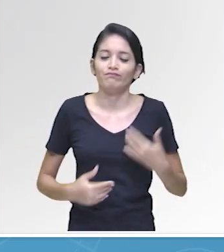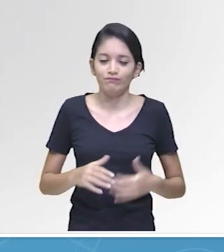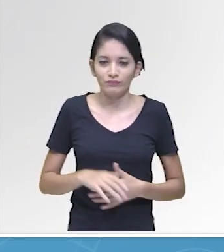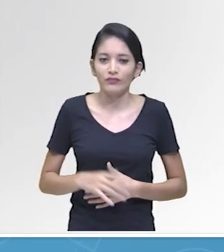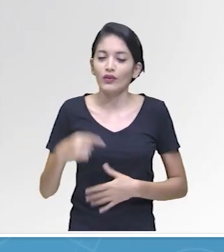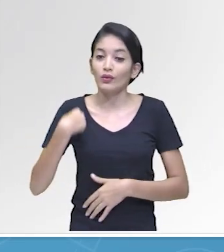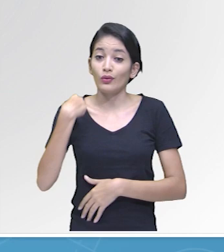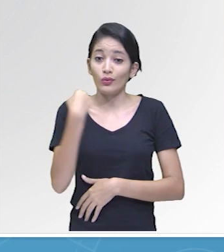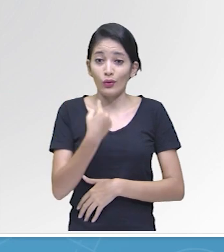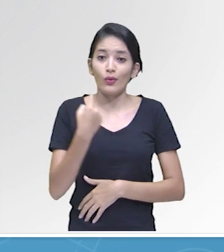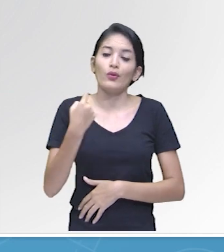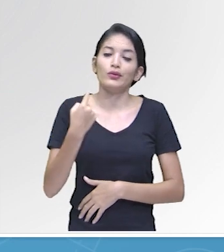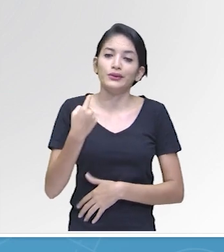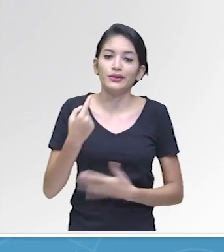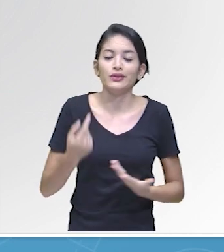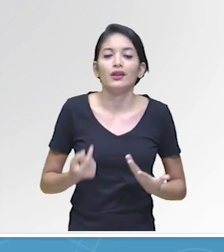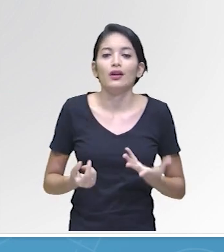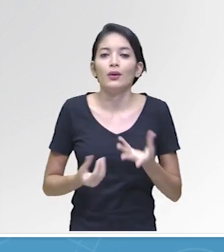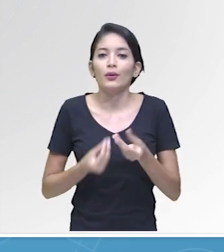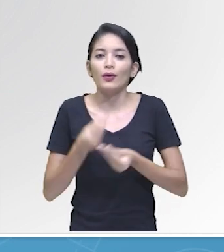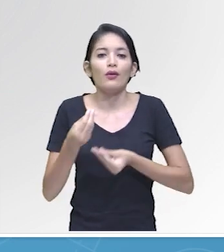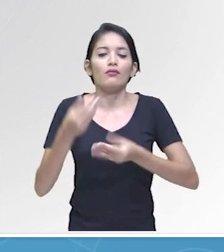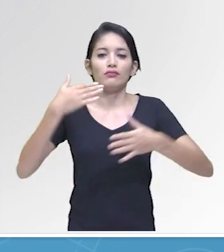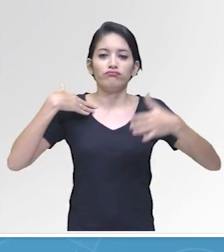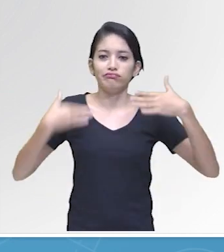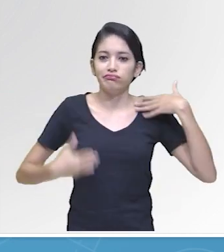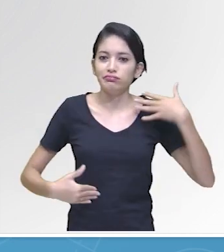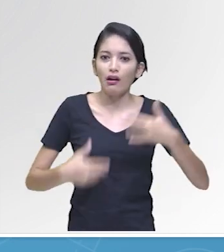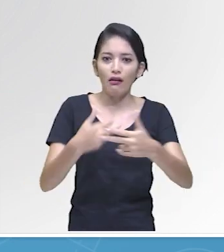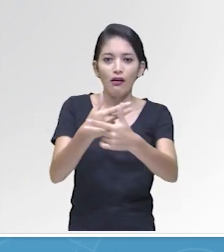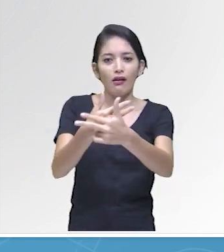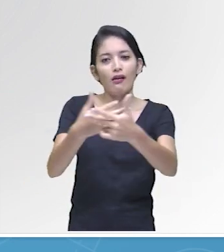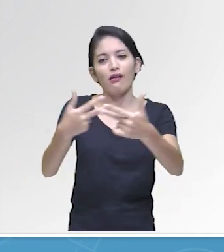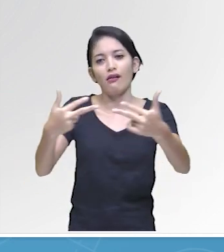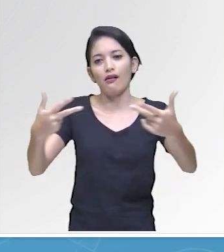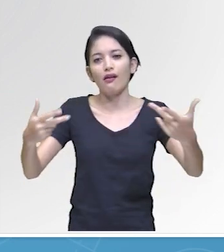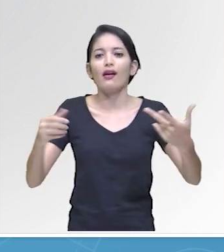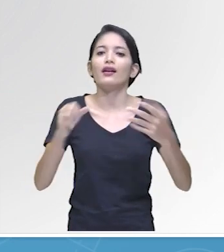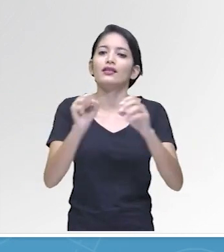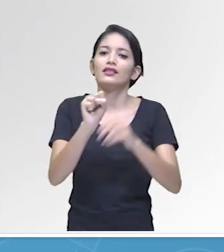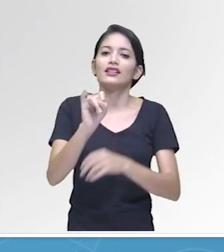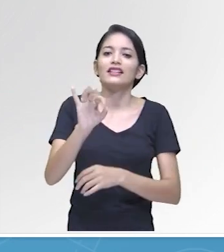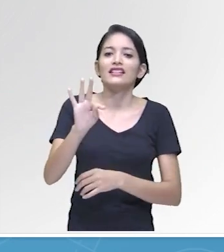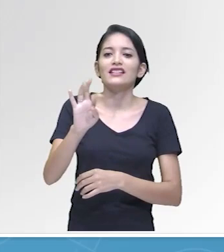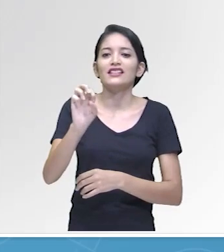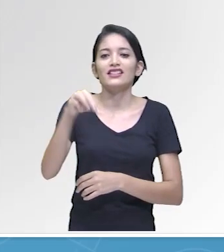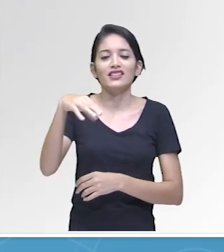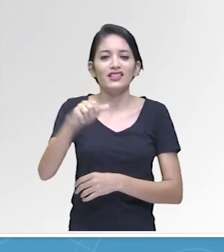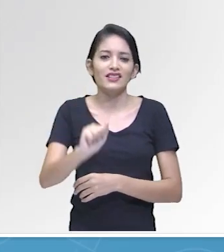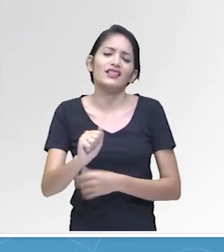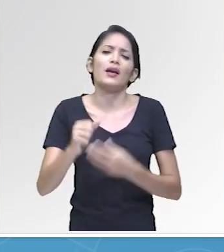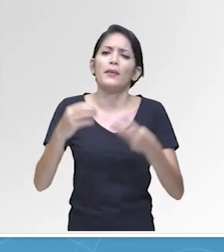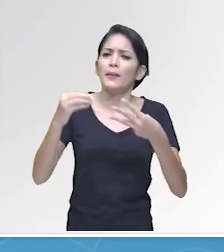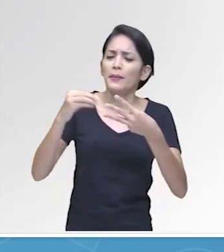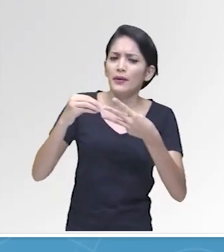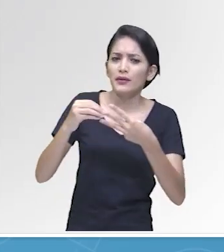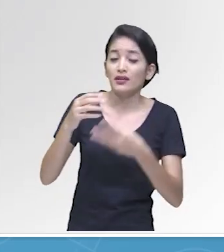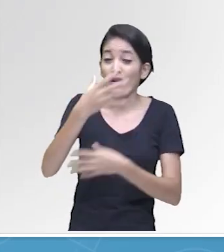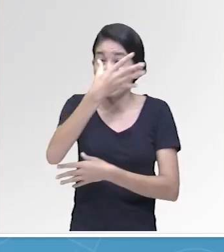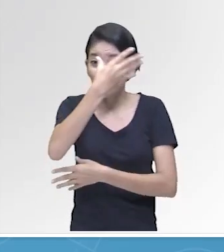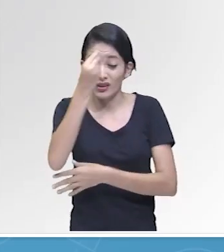nós aí constituídos por diversos sistemas que se originam de célula, não esqueçam a